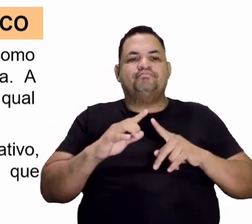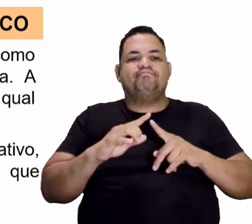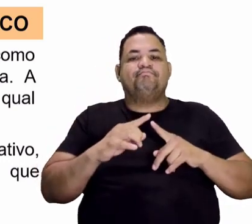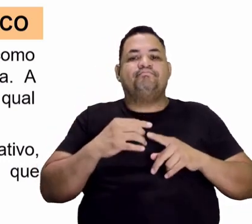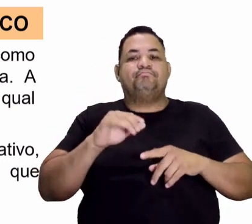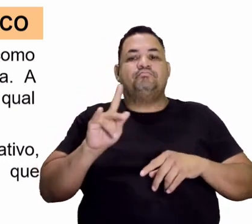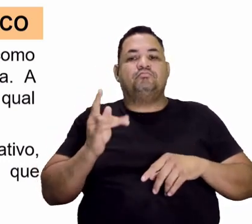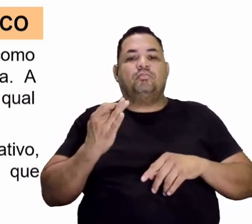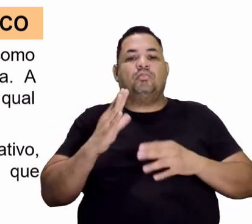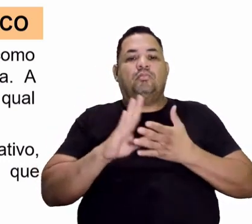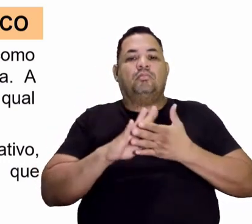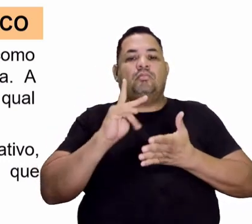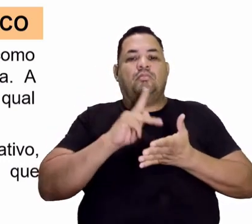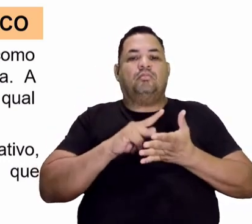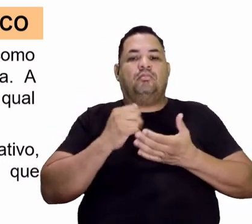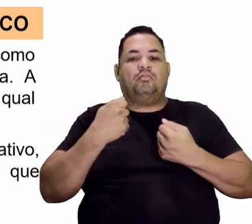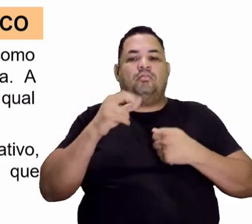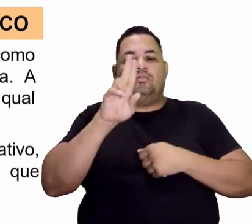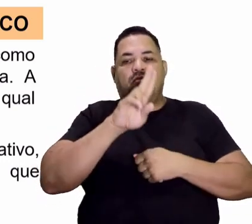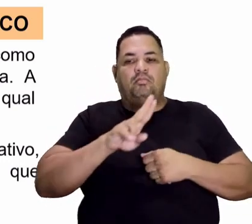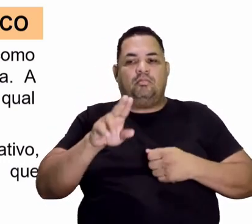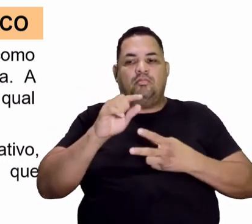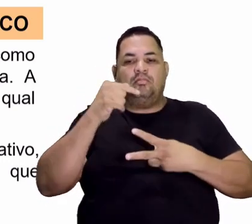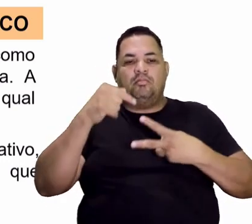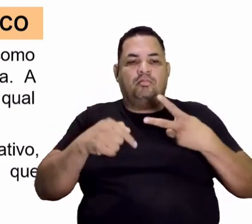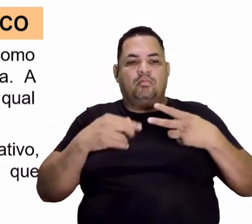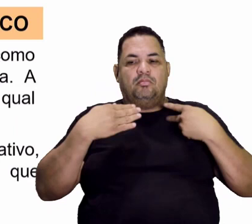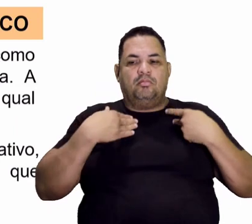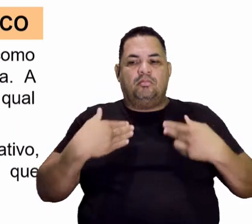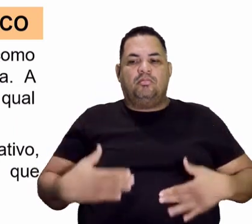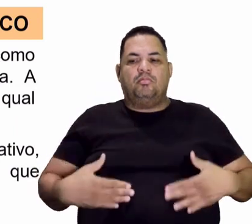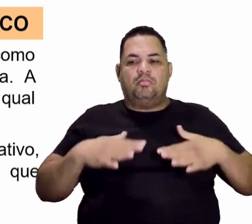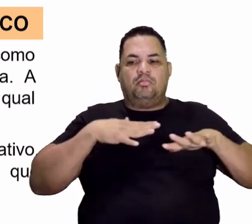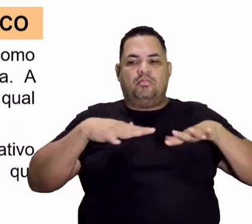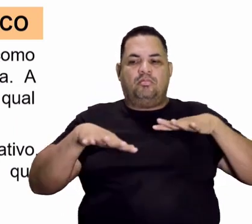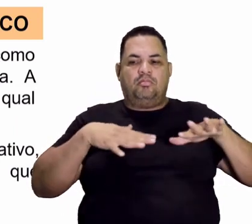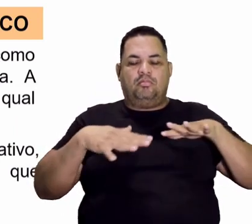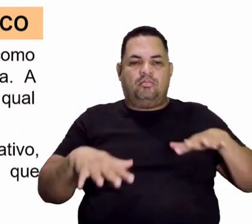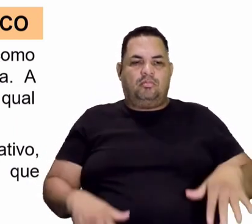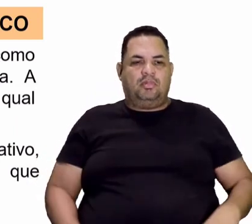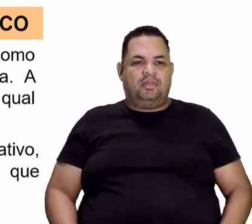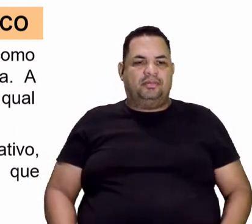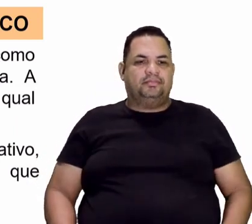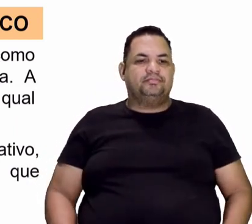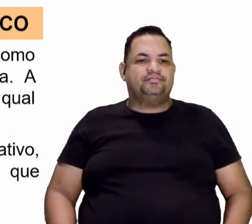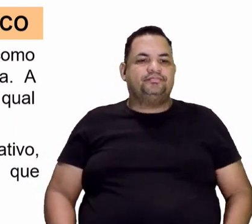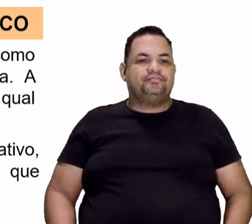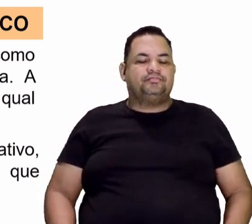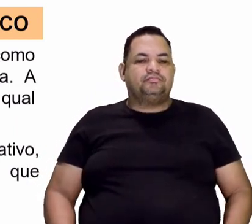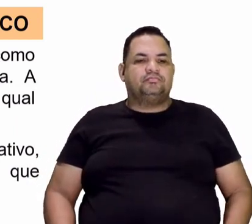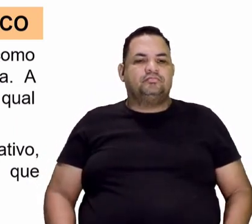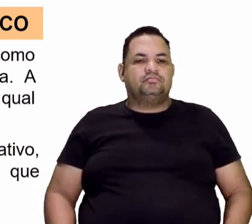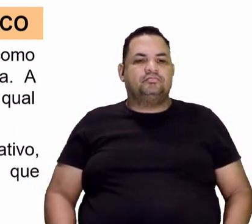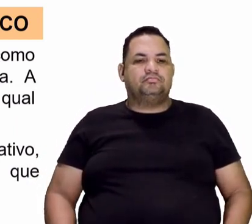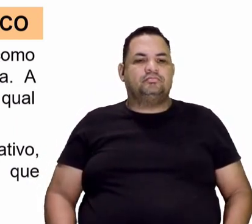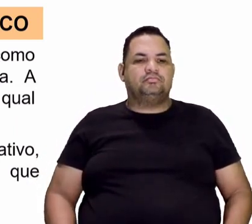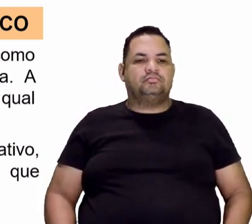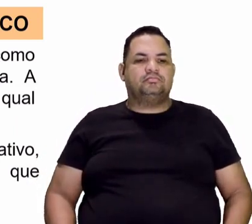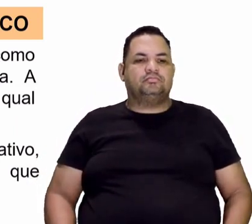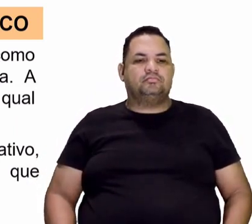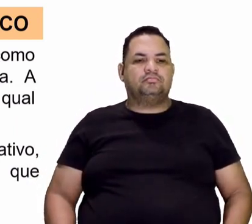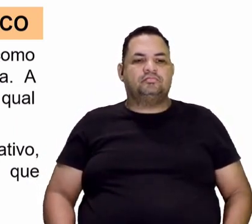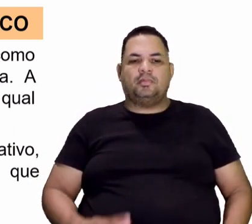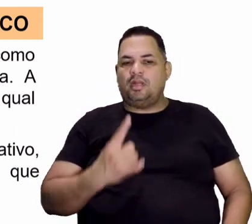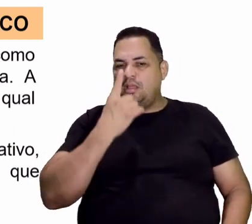Para ele, a realidade poderia ser aplicada a partir de dois elementos, o corpo e o movimento. Agora, a questão de